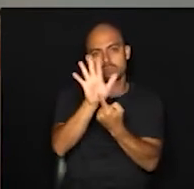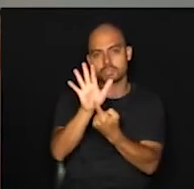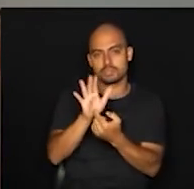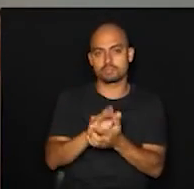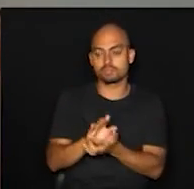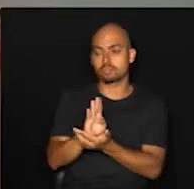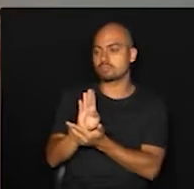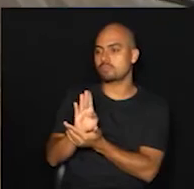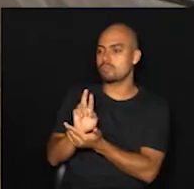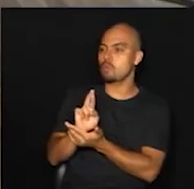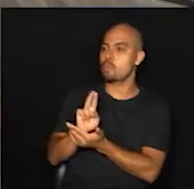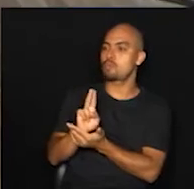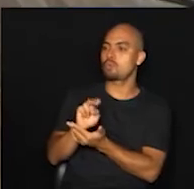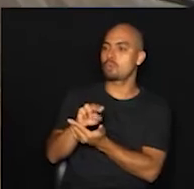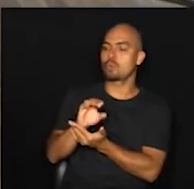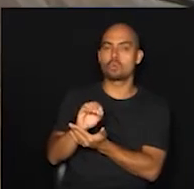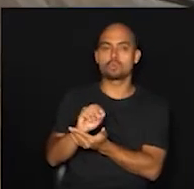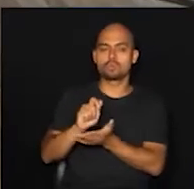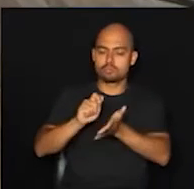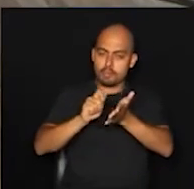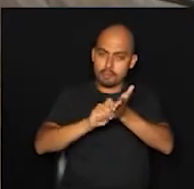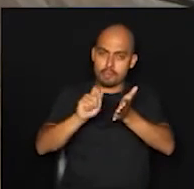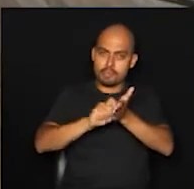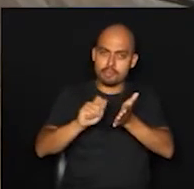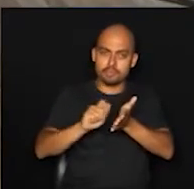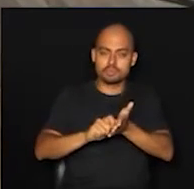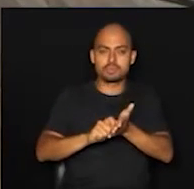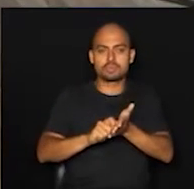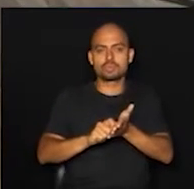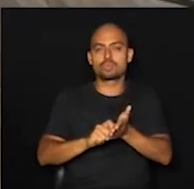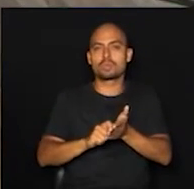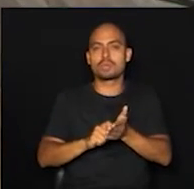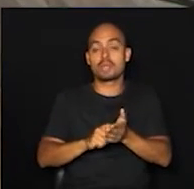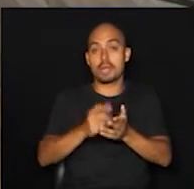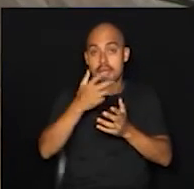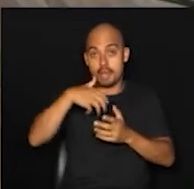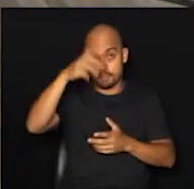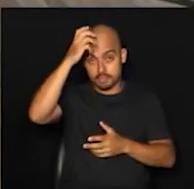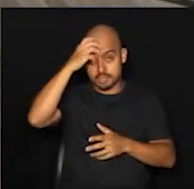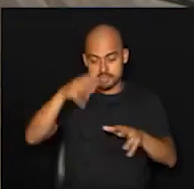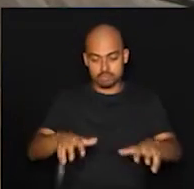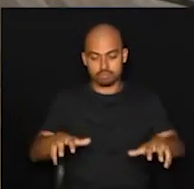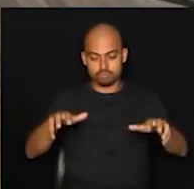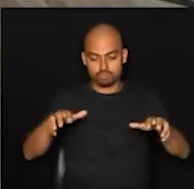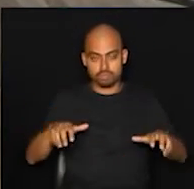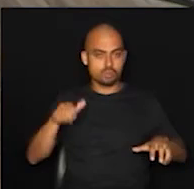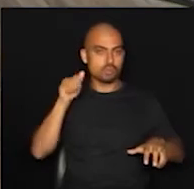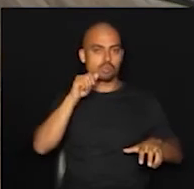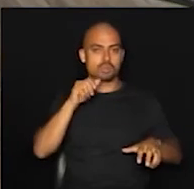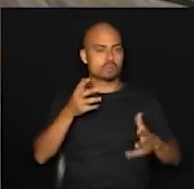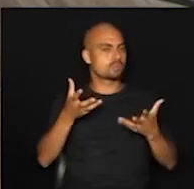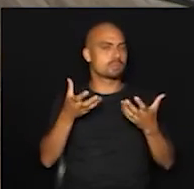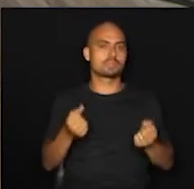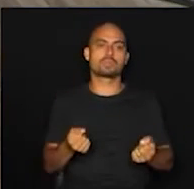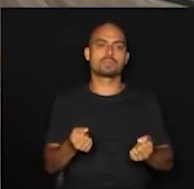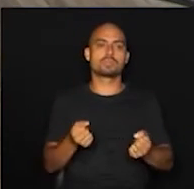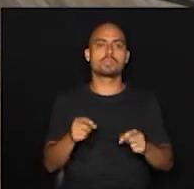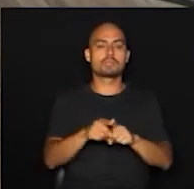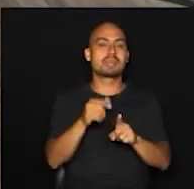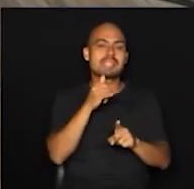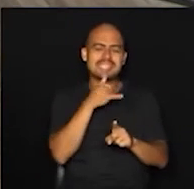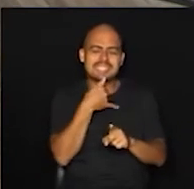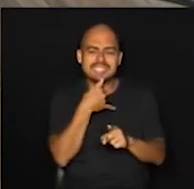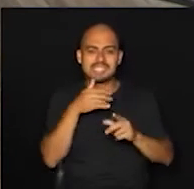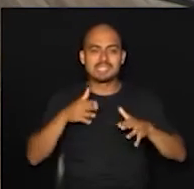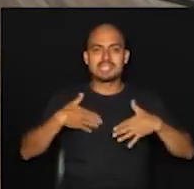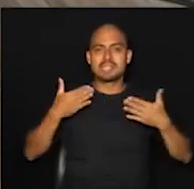Bruno Antunes de Cerqueira, autor do livro, coautor, né? A Princesa que Não Assumiu o Trono, as alegrias e tristezas de Dona Isabel